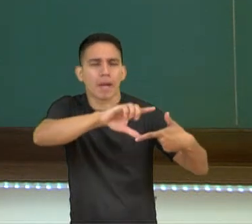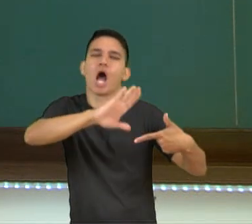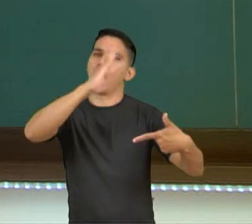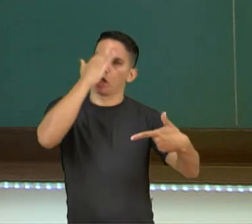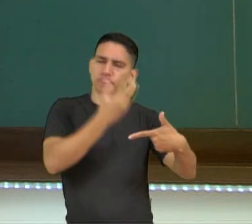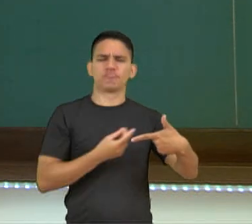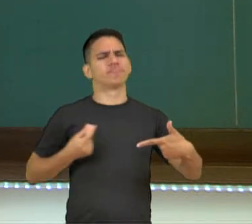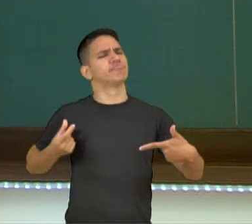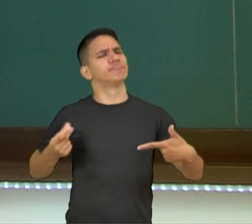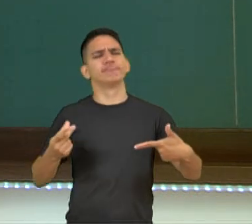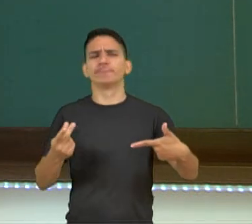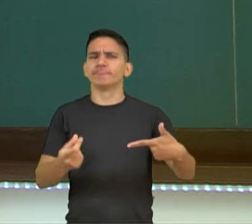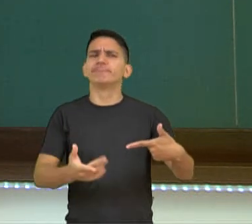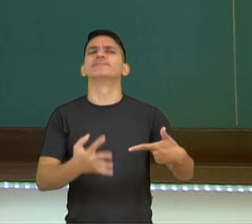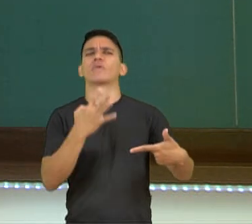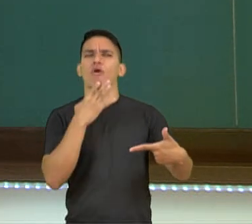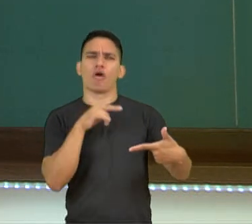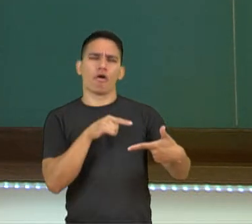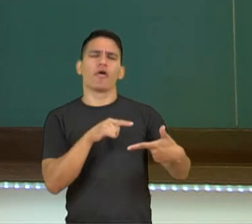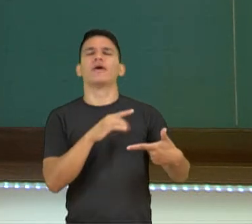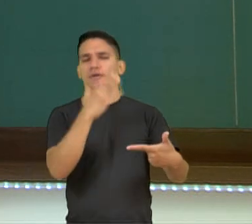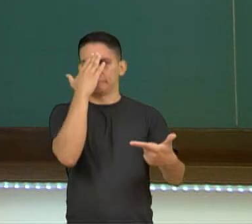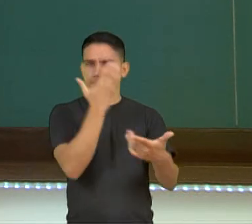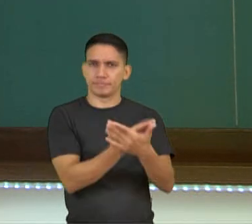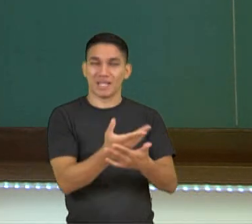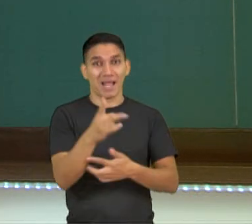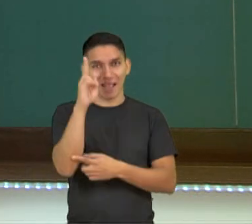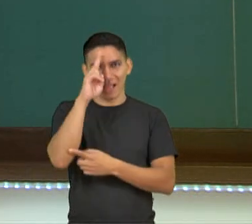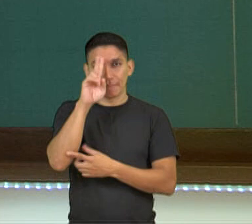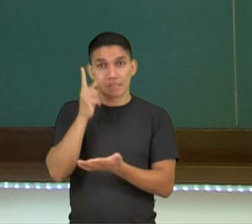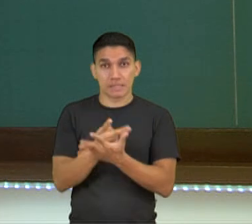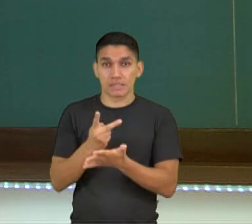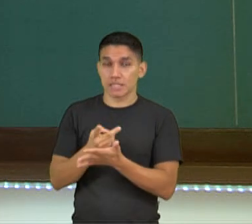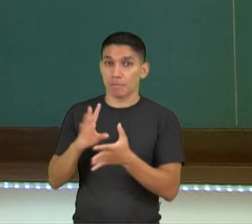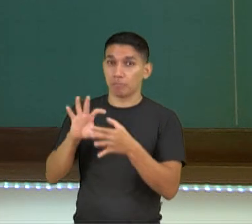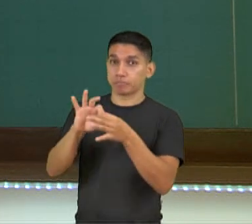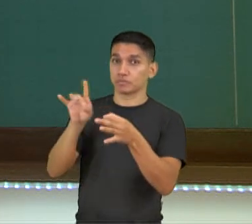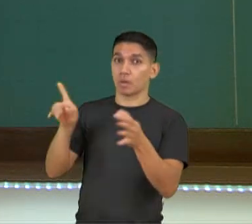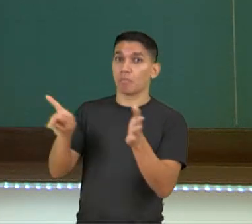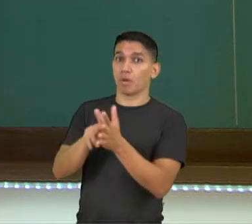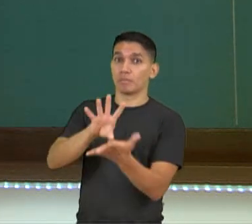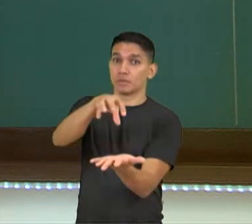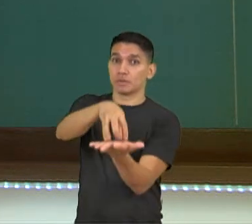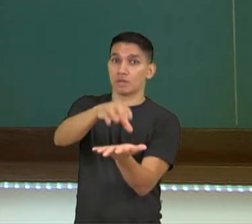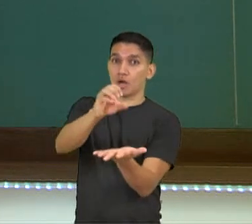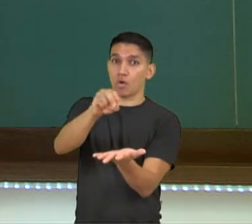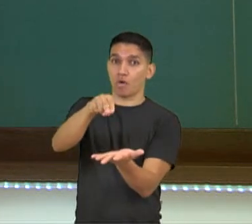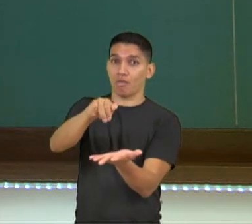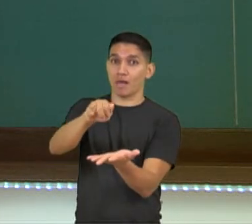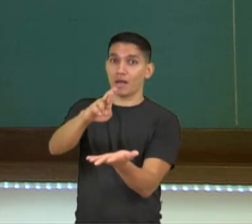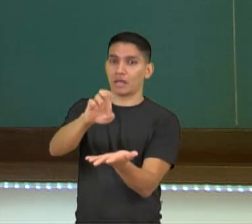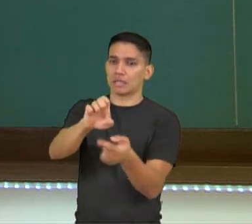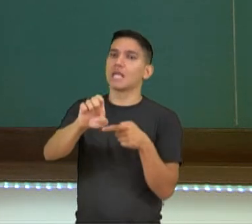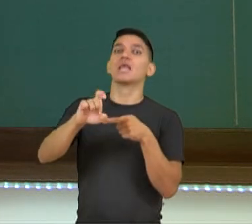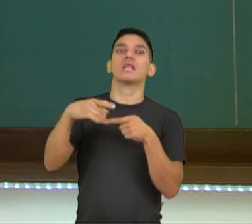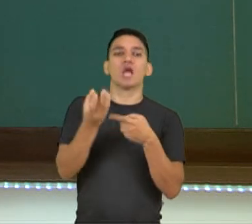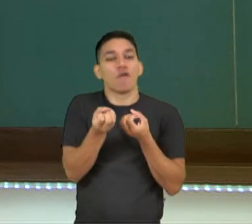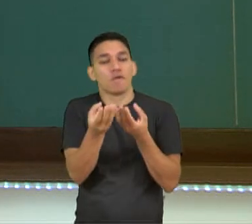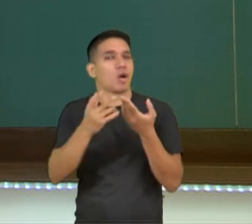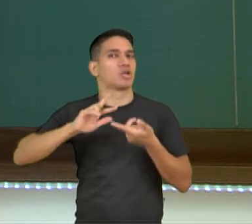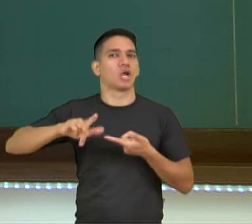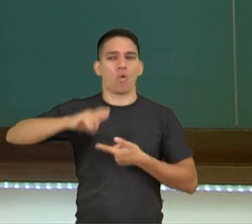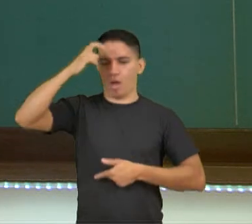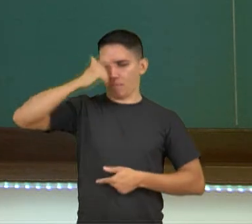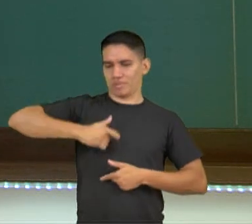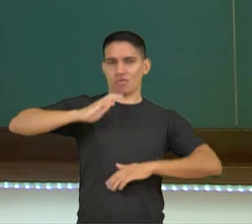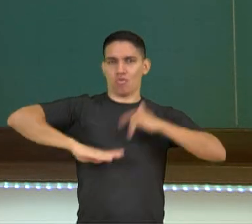Por quê? Porque veja que sempre foi citado aqui o CONARE, então a informação ela não é criada a partir de uma ideia de quem redigiu